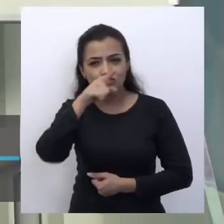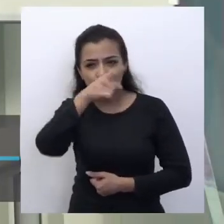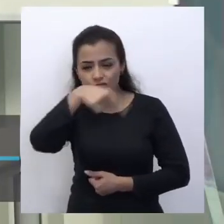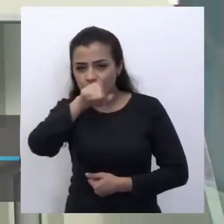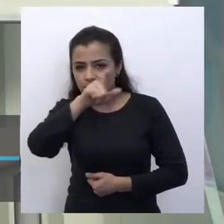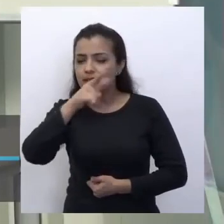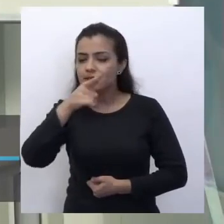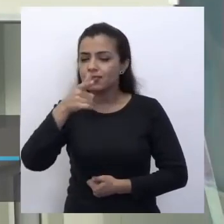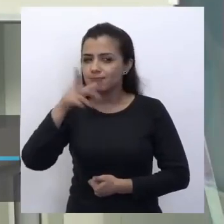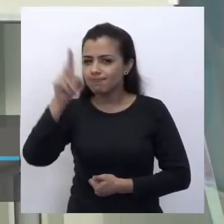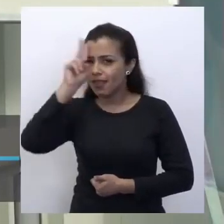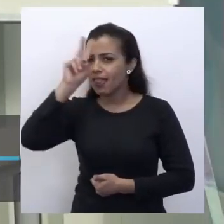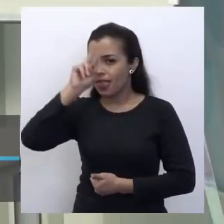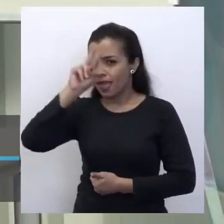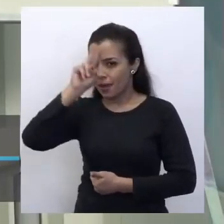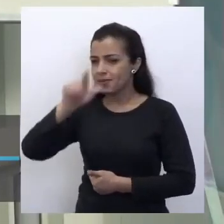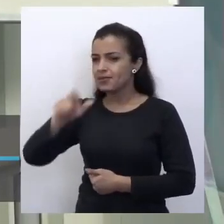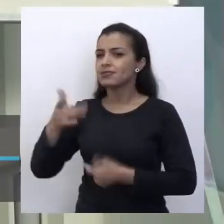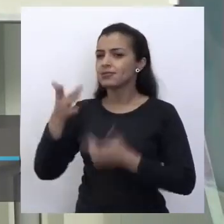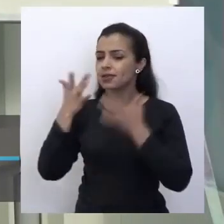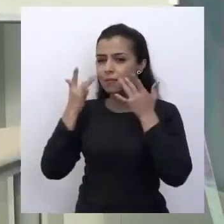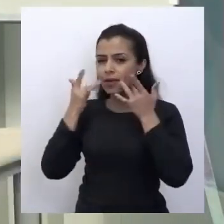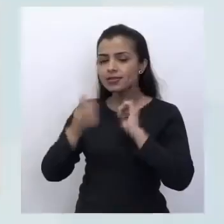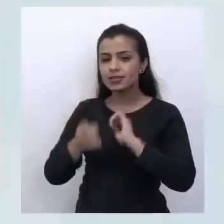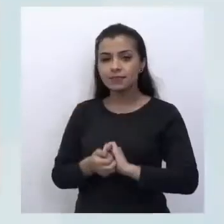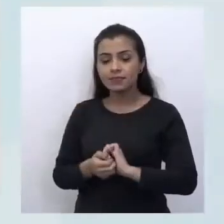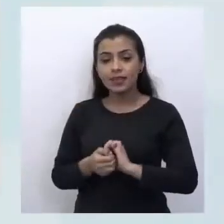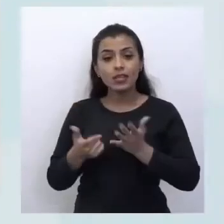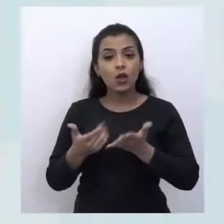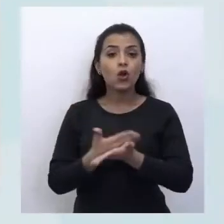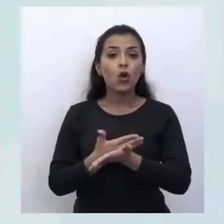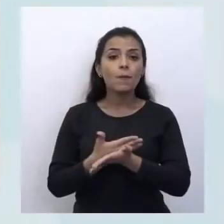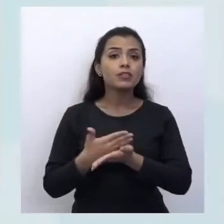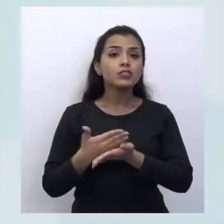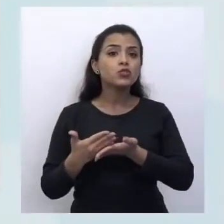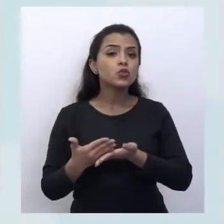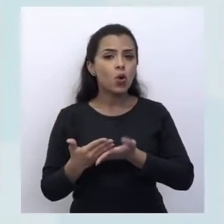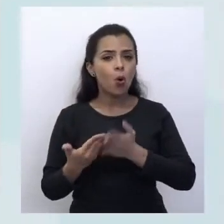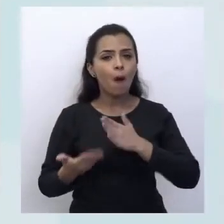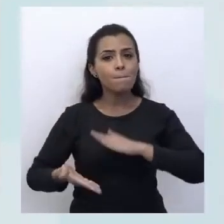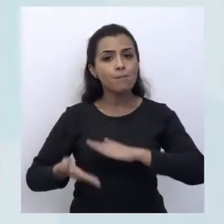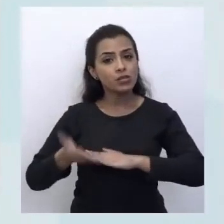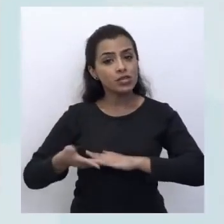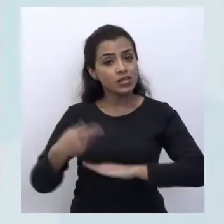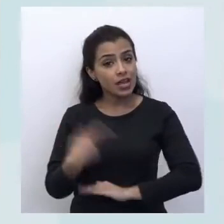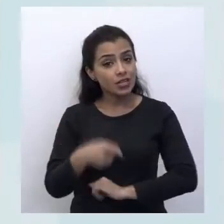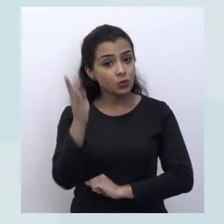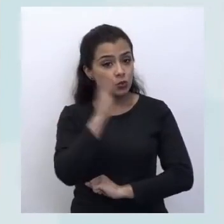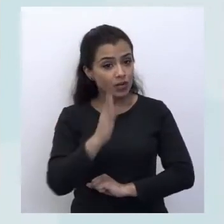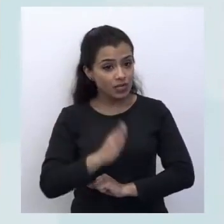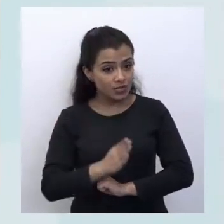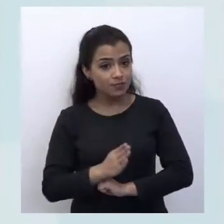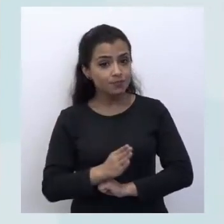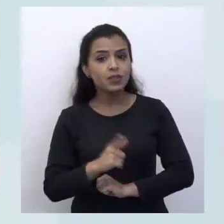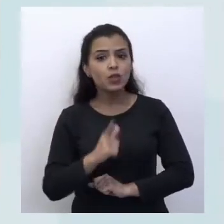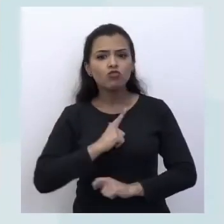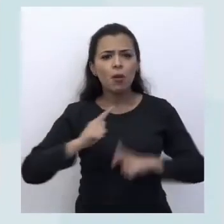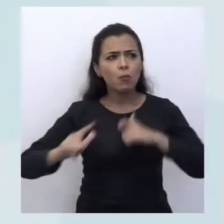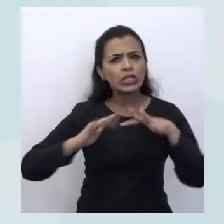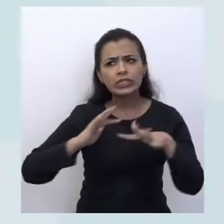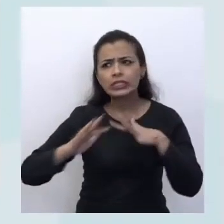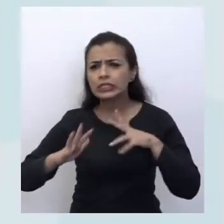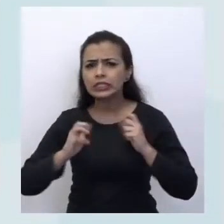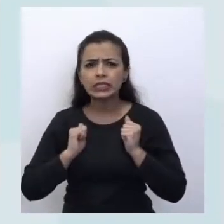na TV depois, né? Então, iniciando a modernidade do teatro brasileiro. O enredo dessa peça, ele tinha muita ação, muito